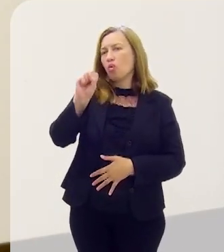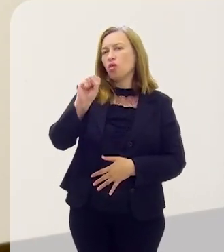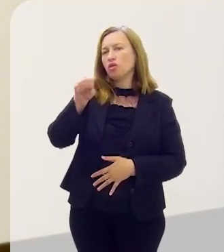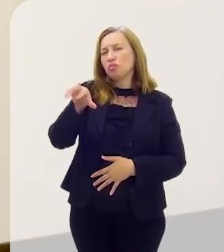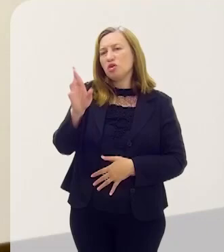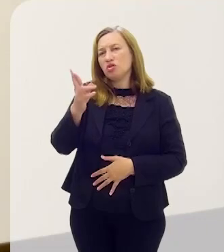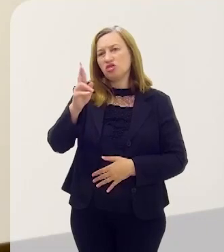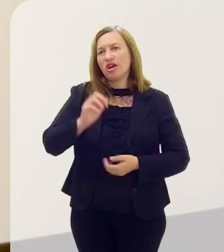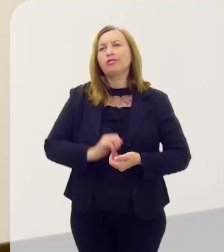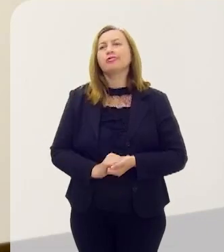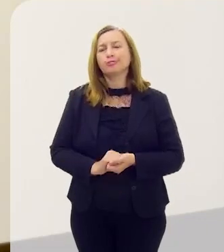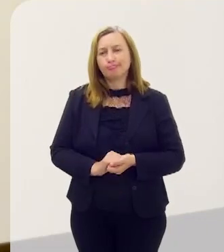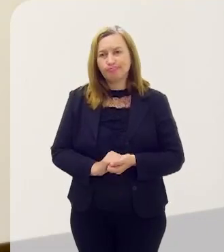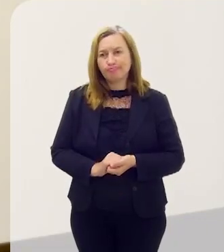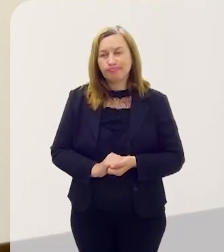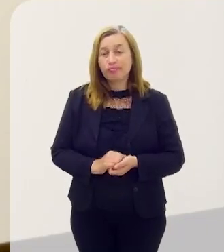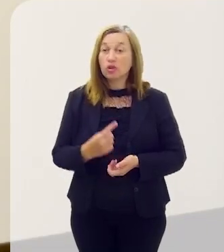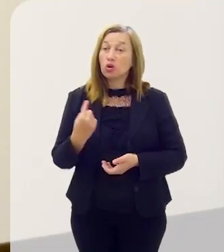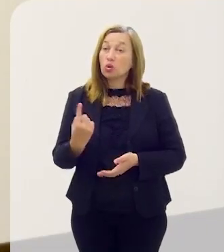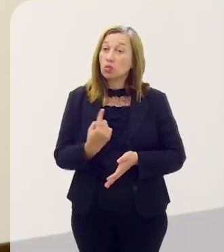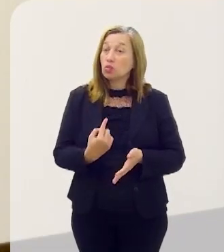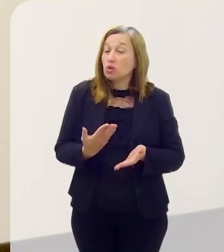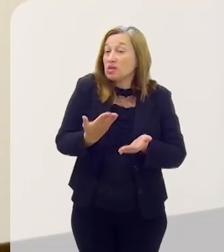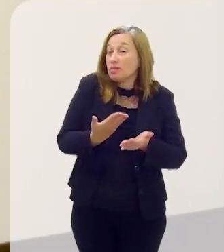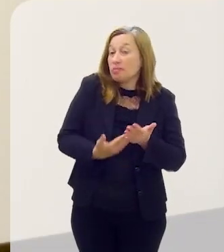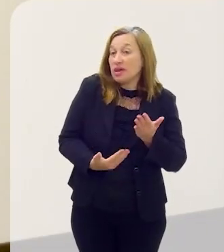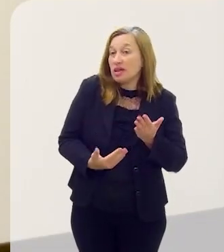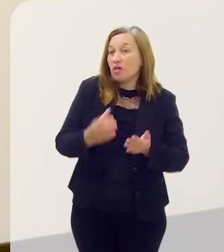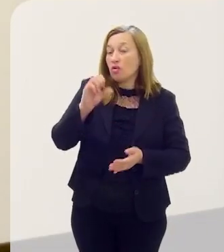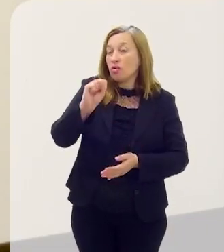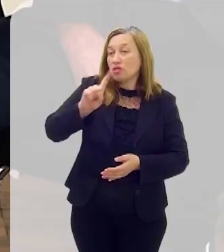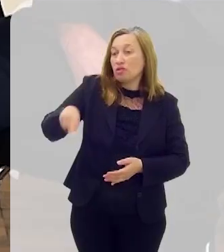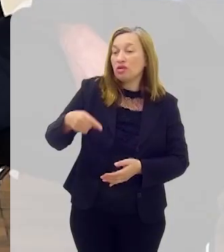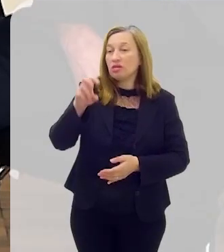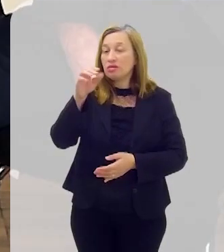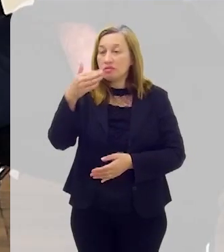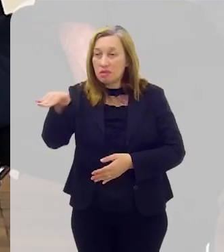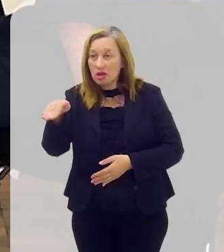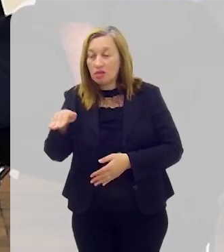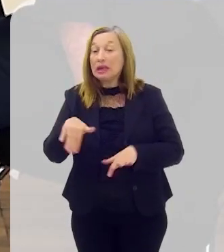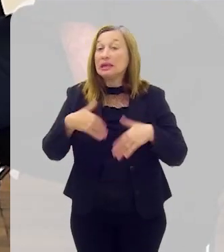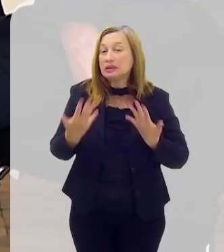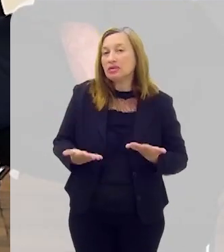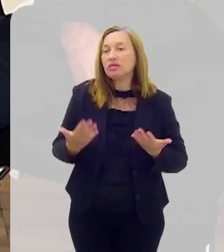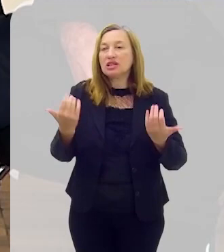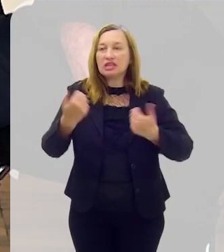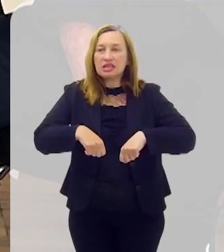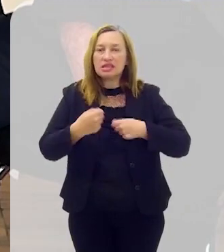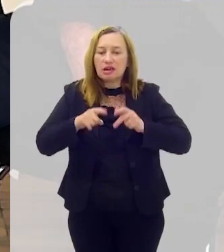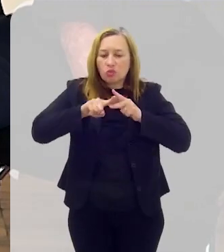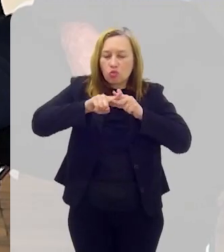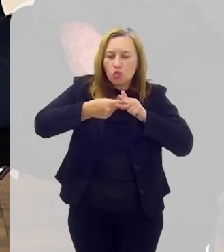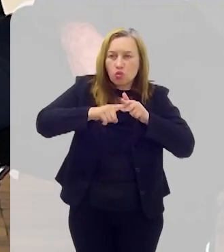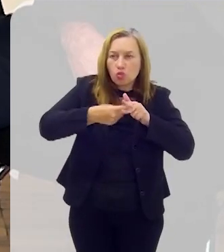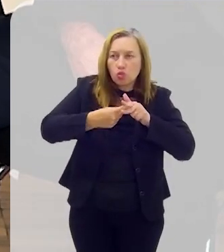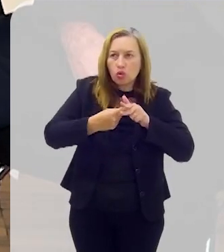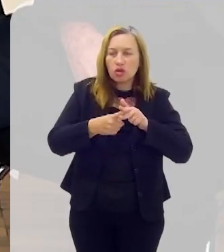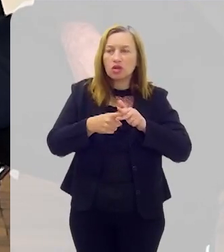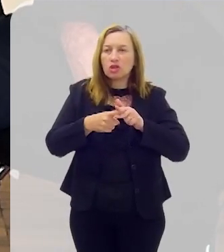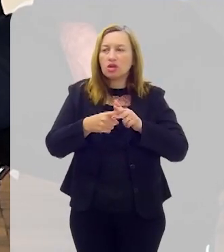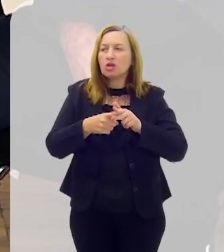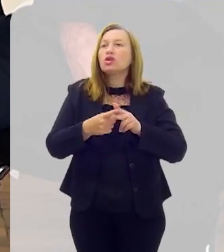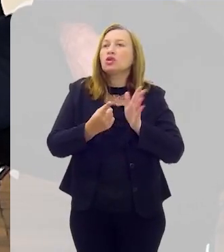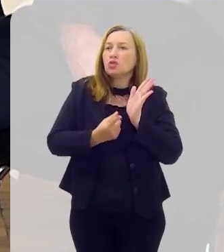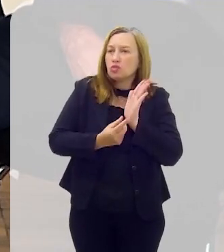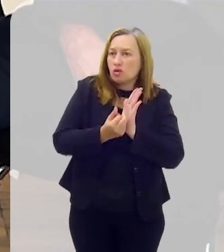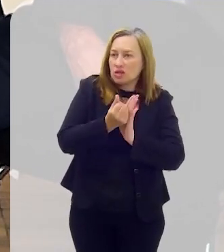aproximadamente 8 bilhões de reais. Não é à toa que o nosso déficit é 8 bilhões e meio. Então, há necessidade de ter um ajuste na